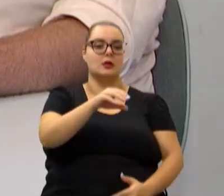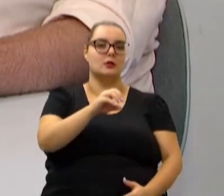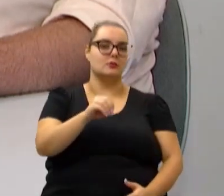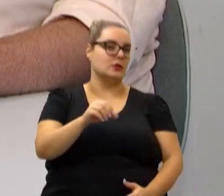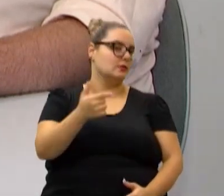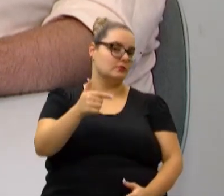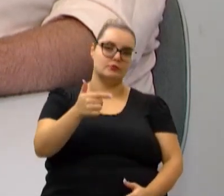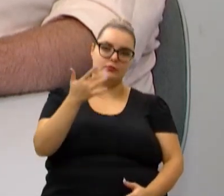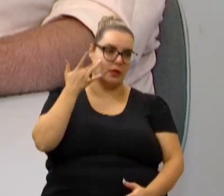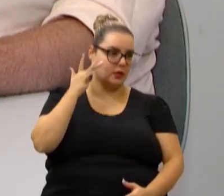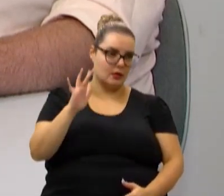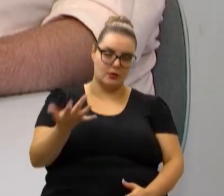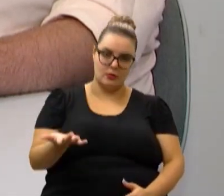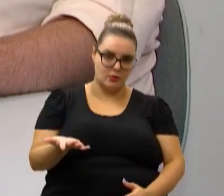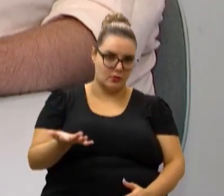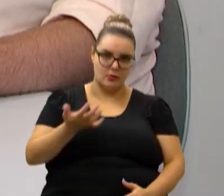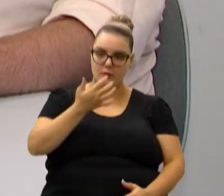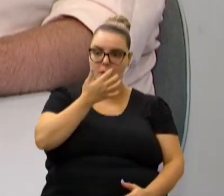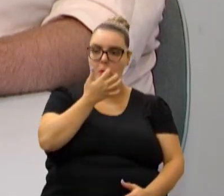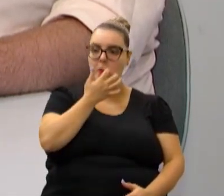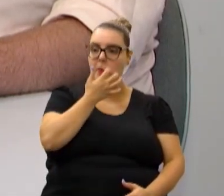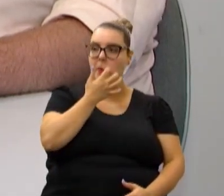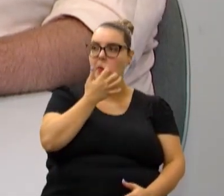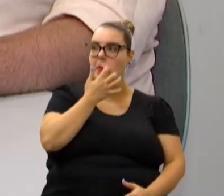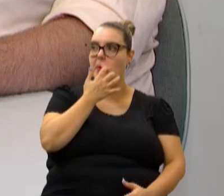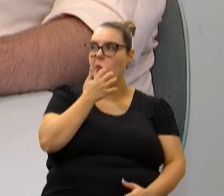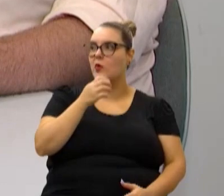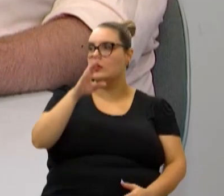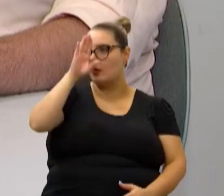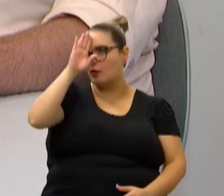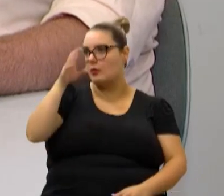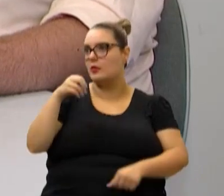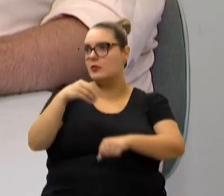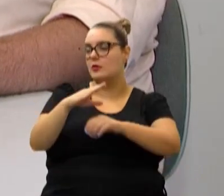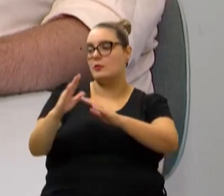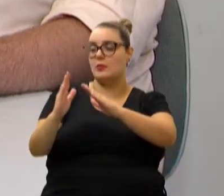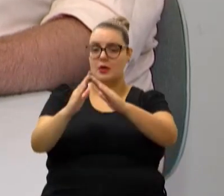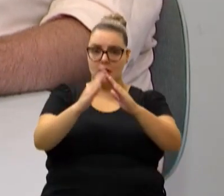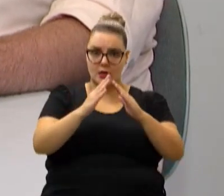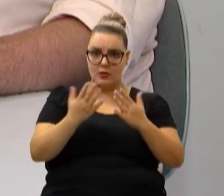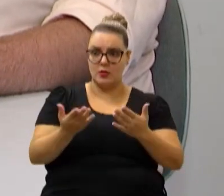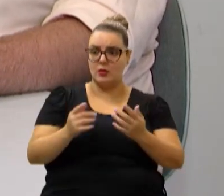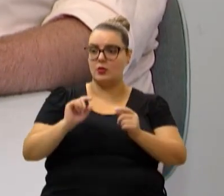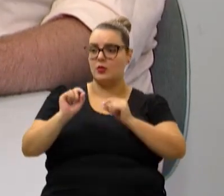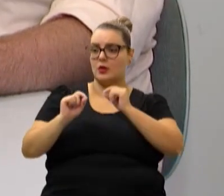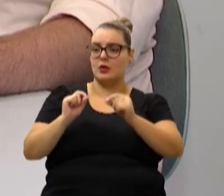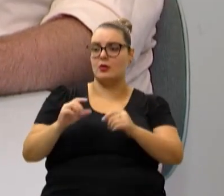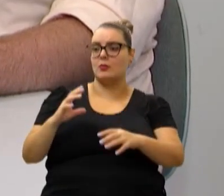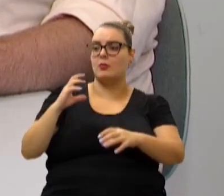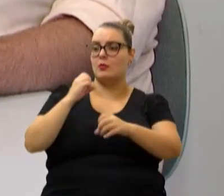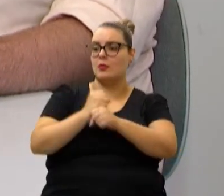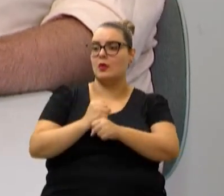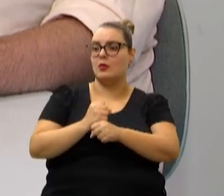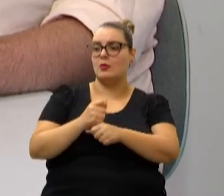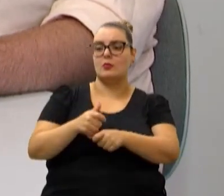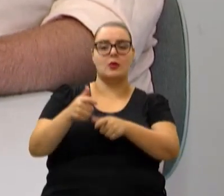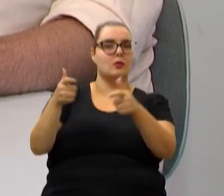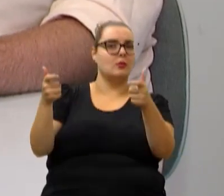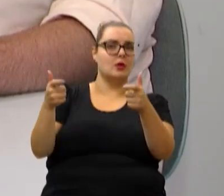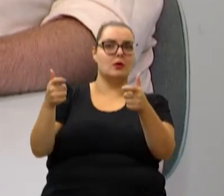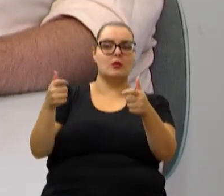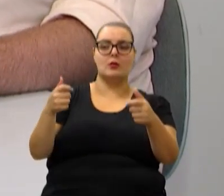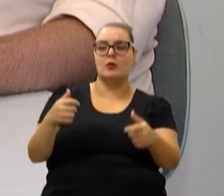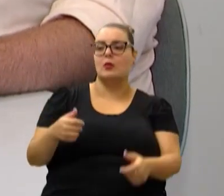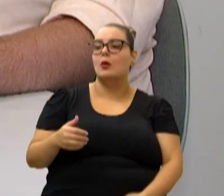ultrapasse os 700 pontos. Isso não tem como saber, certo? Então, a principal dica para o pessoal que está em casa, o que é para ter uma